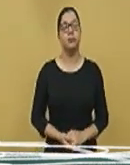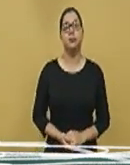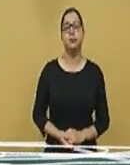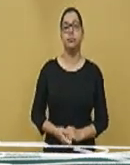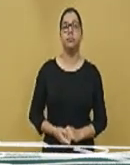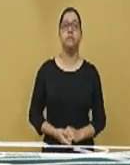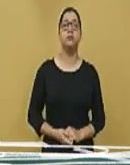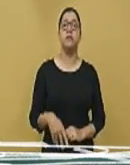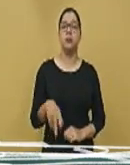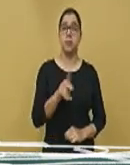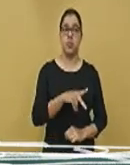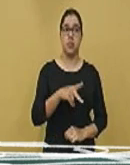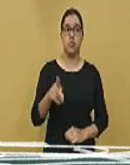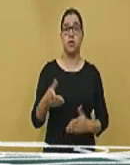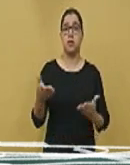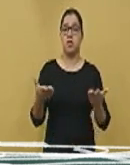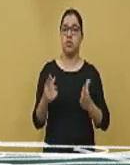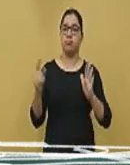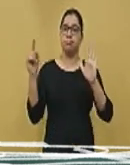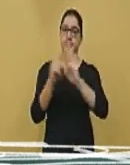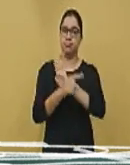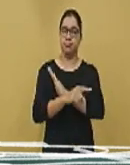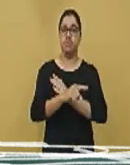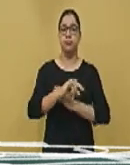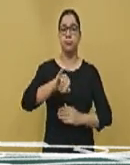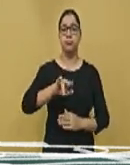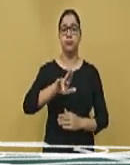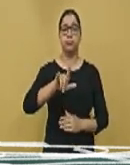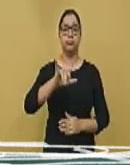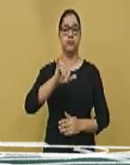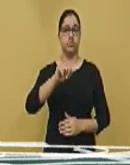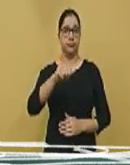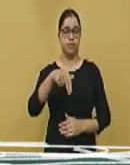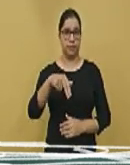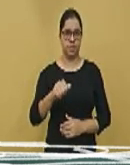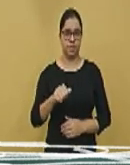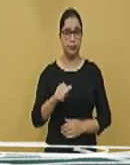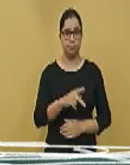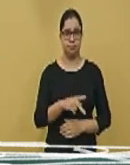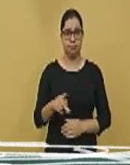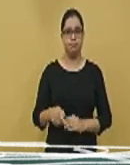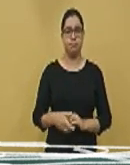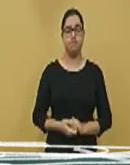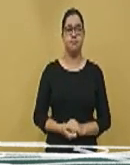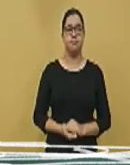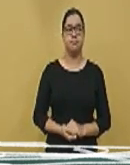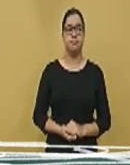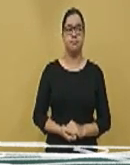Professora Juliana, da FCBA, para quem você dirige a sua pergunta, e você tem um minuto.